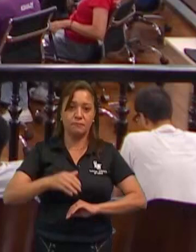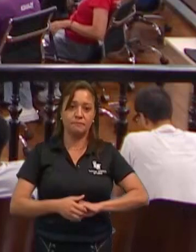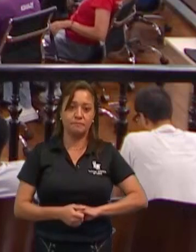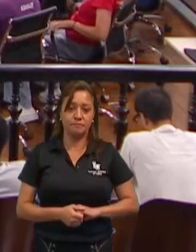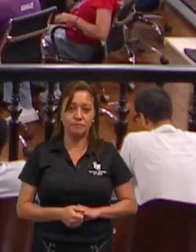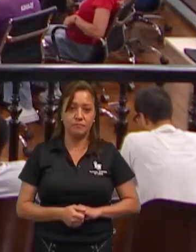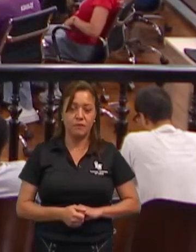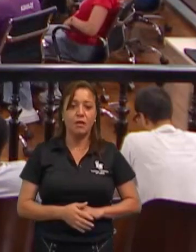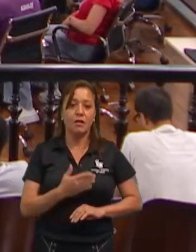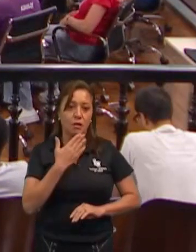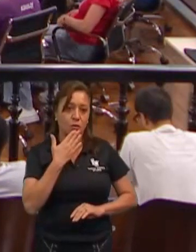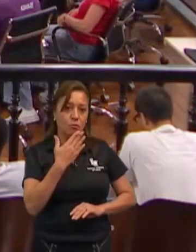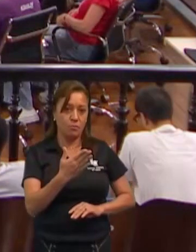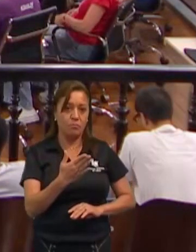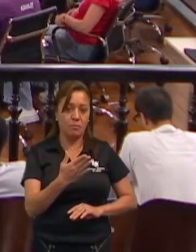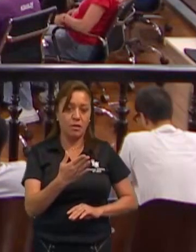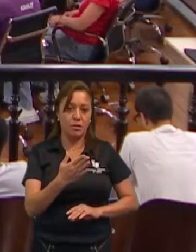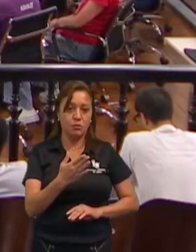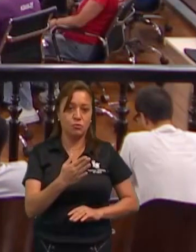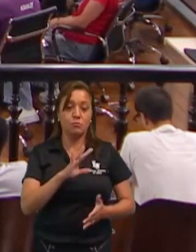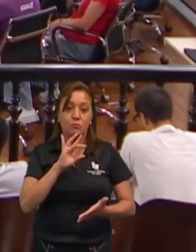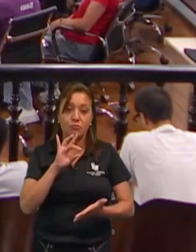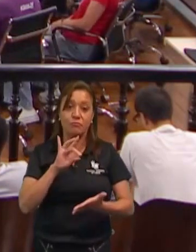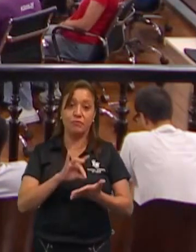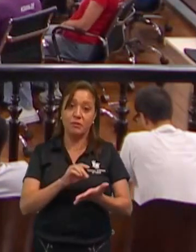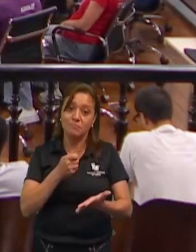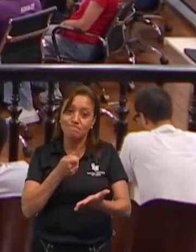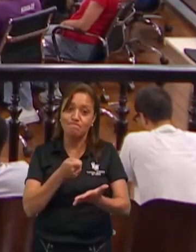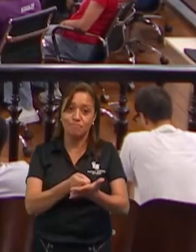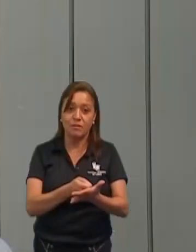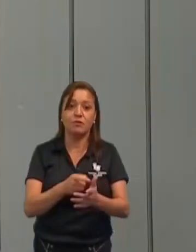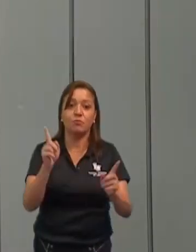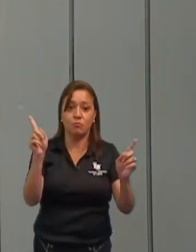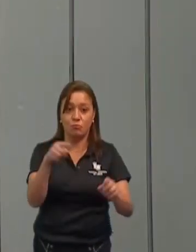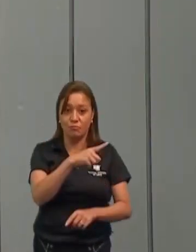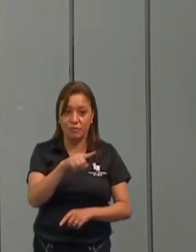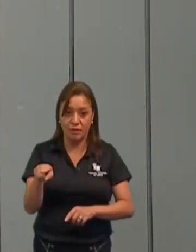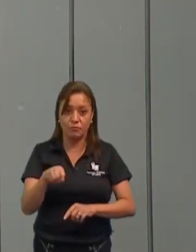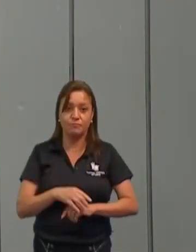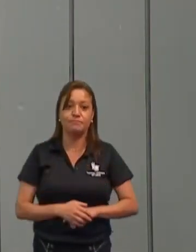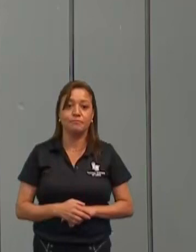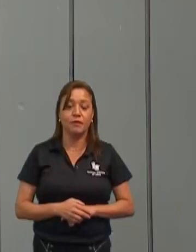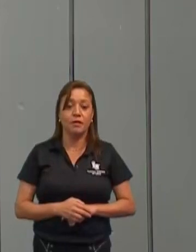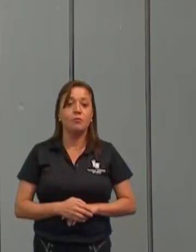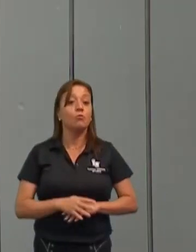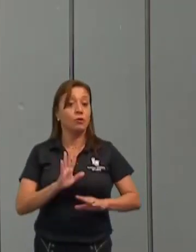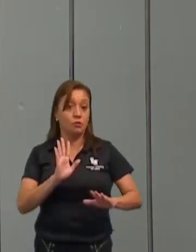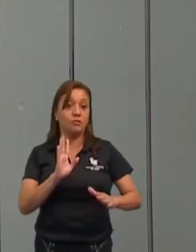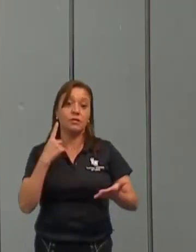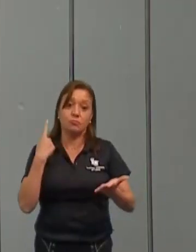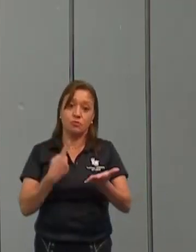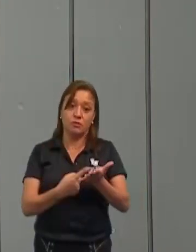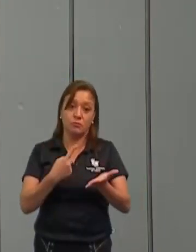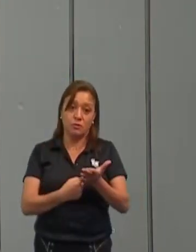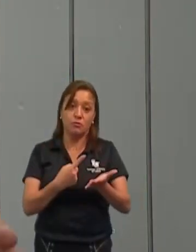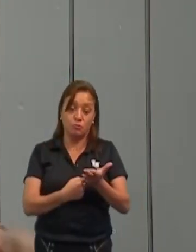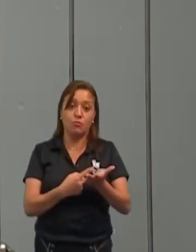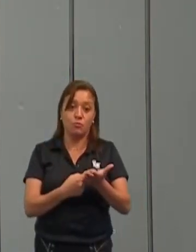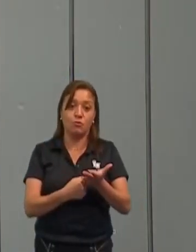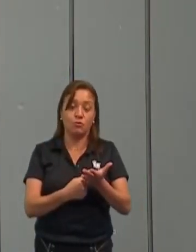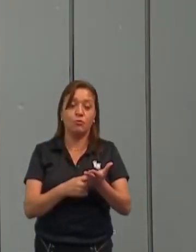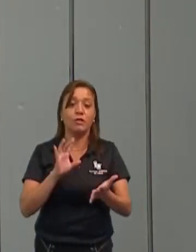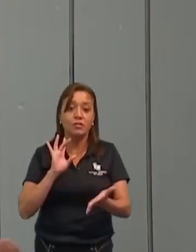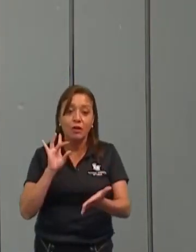a manutenção do veto, porque temos um acordo com o Executivo. Tenho certeza que o Executivo vai